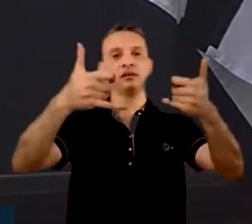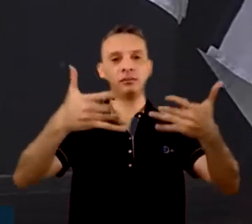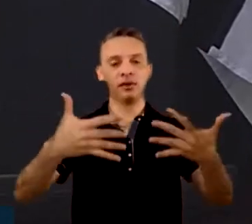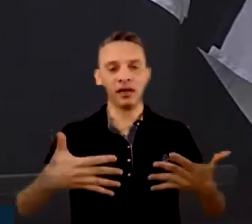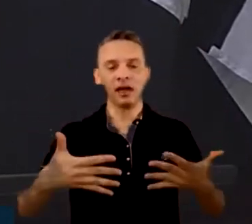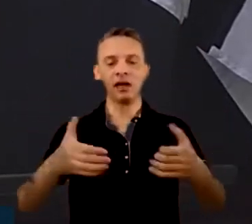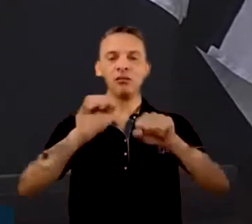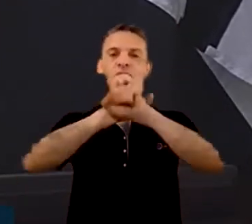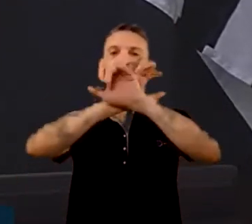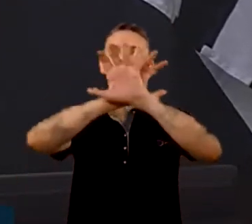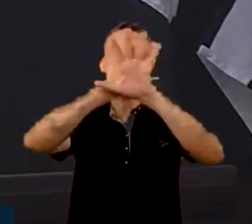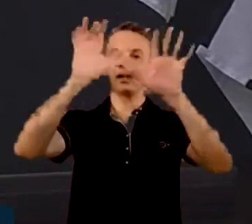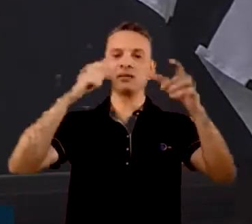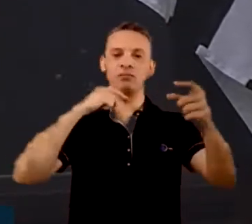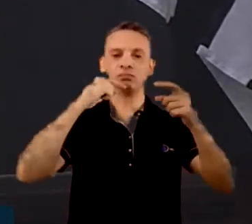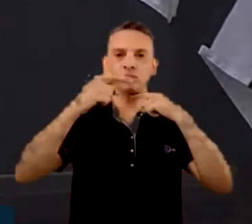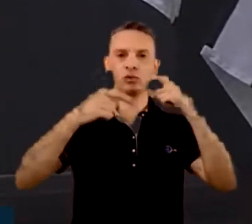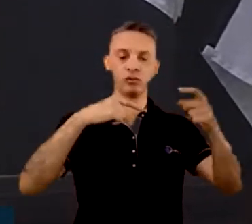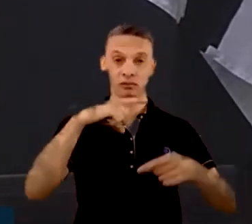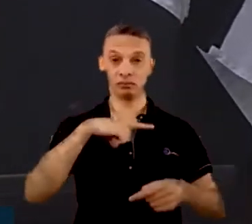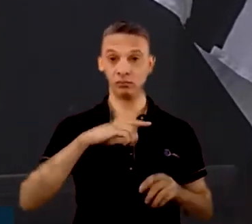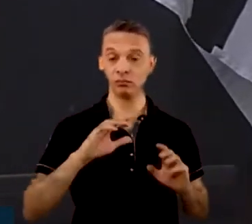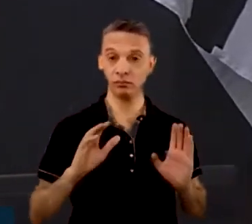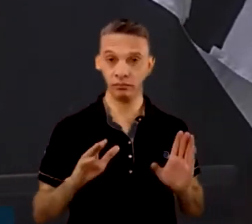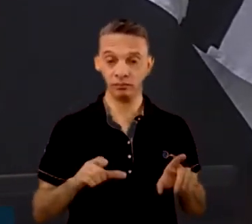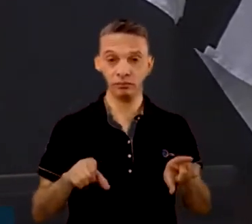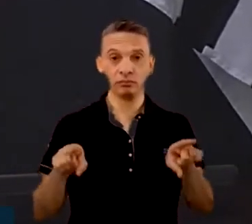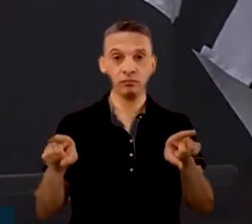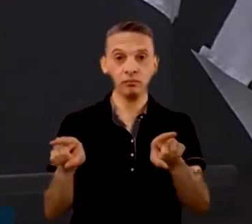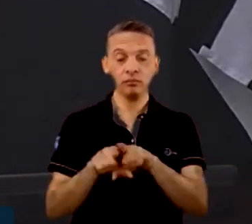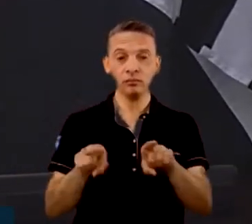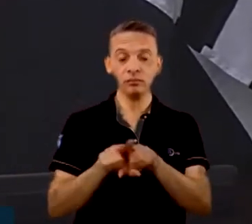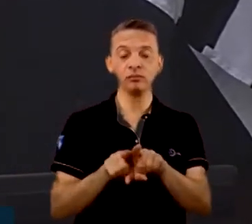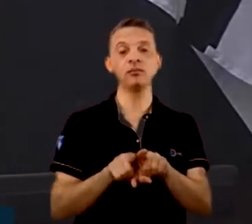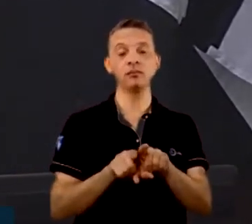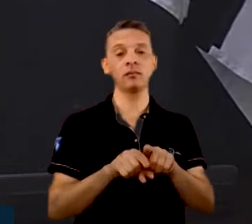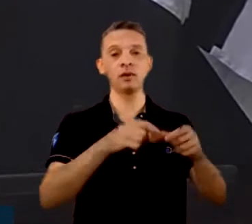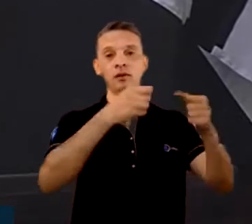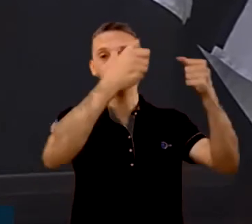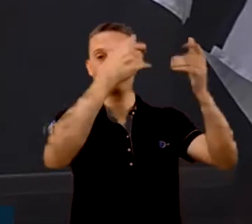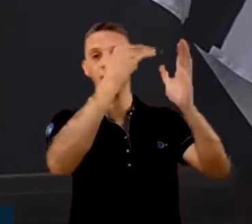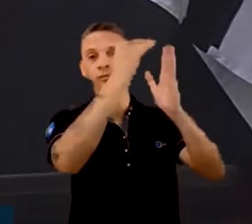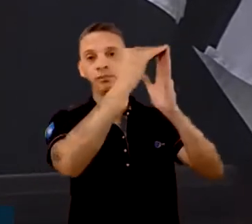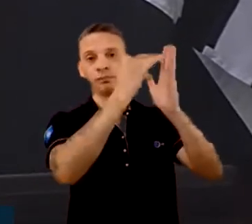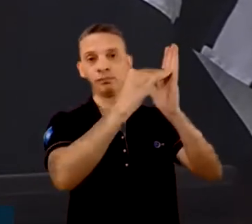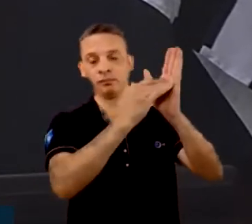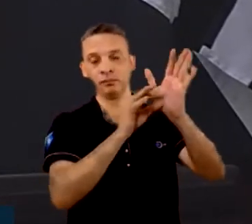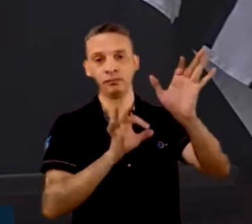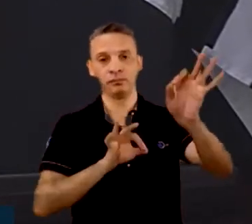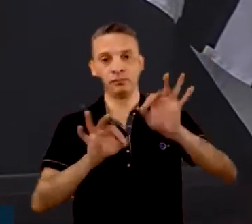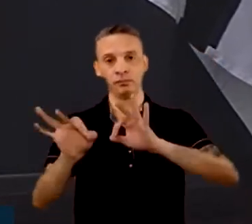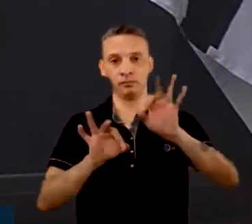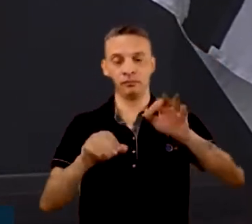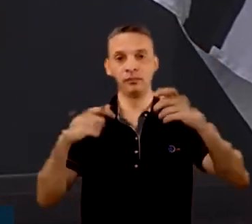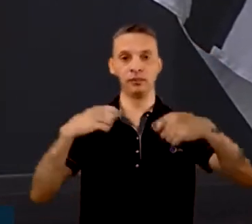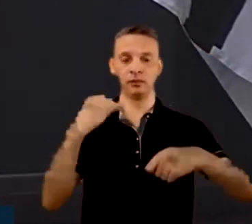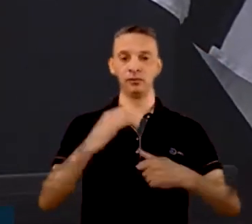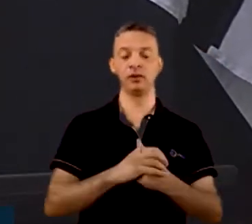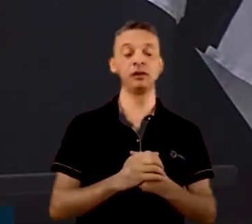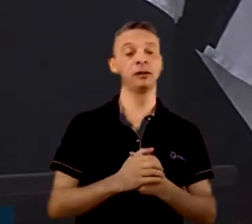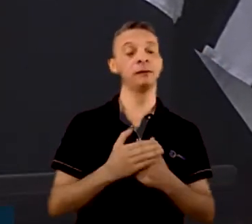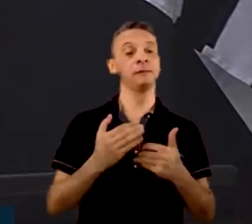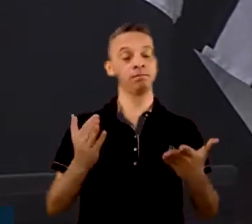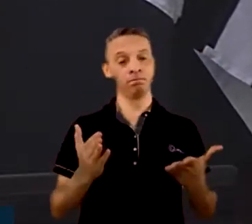quaisquer dúvidas e já fazer os reparos, se esse for o caso. Então, fica aqui a